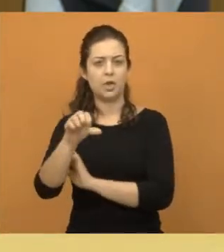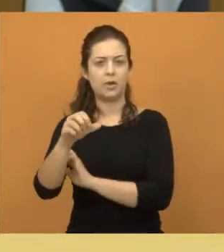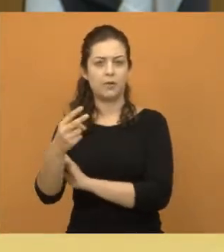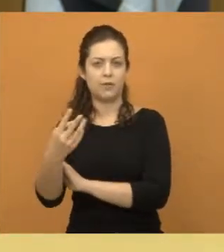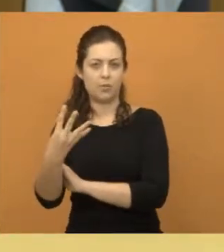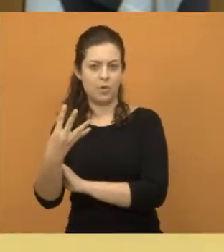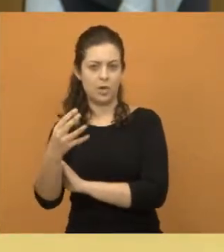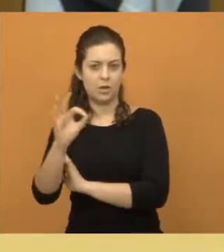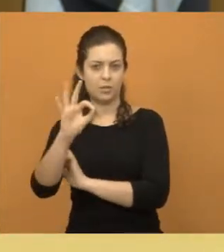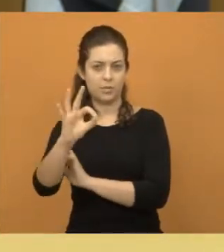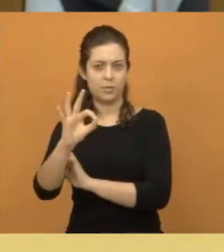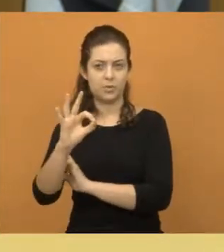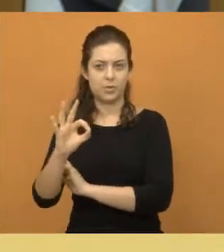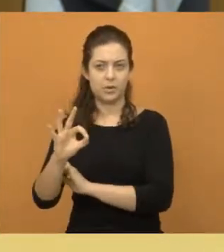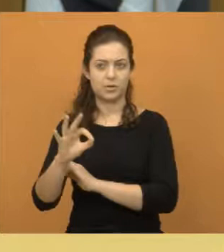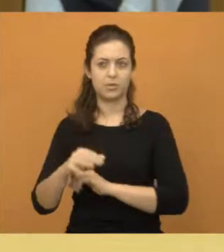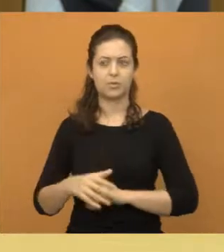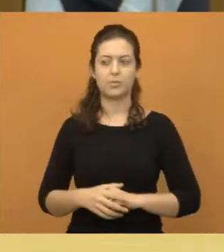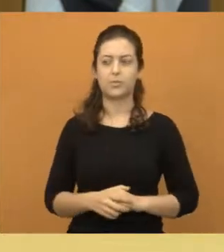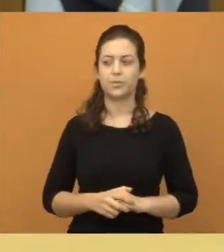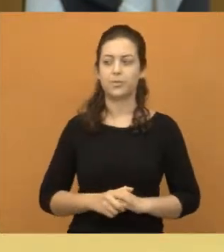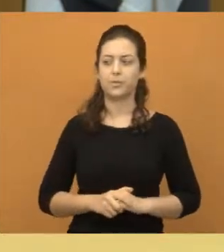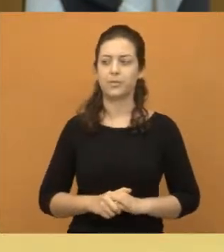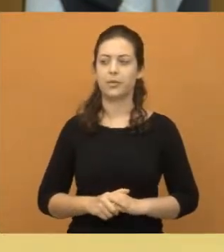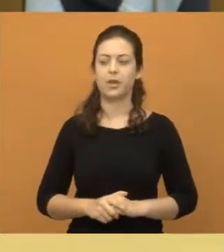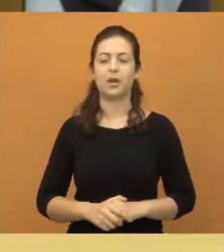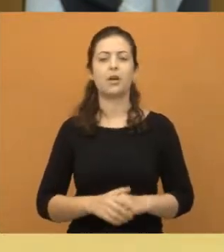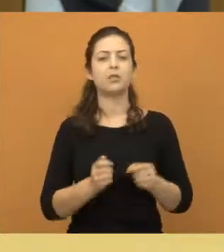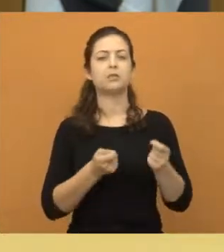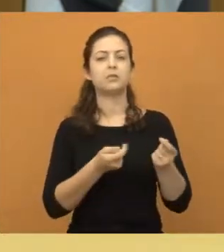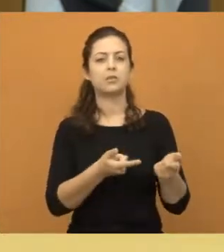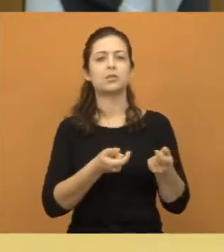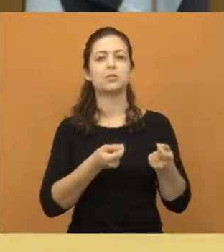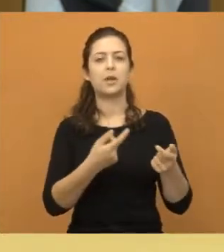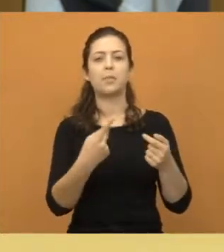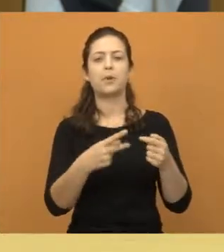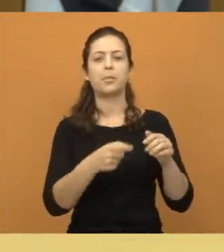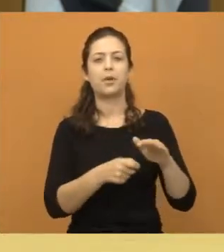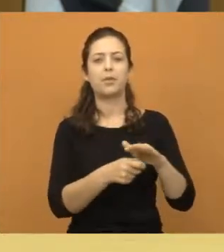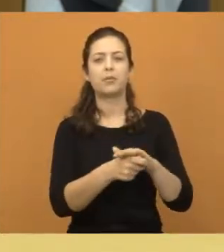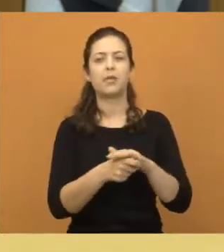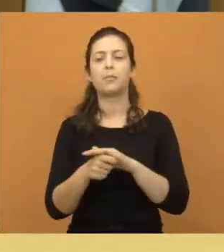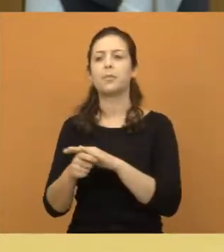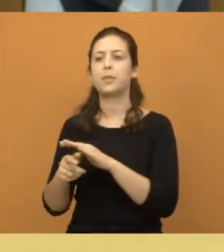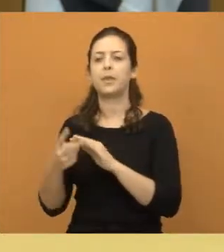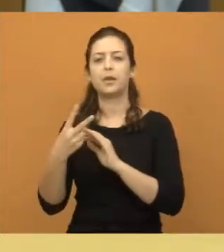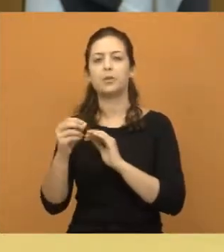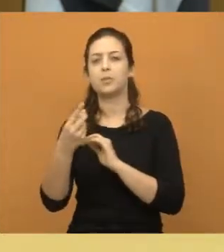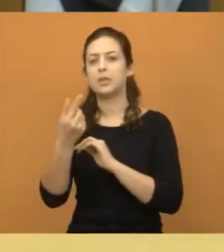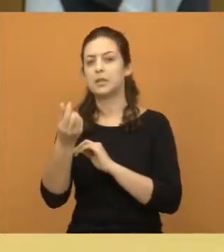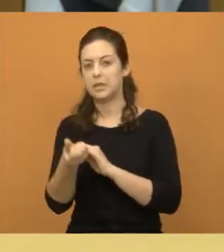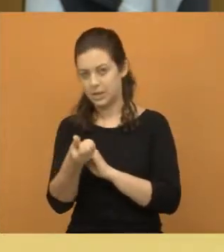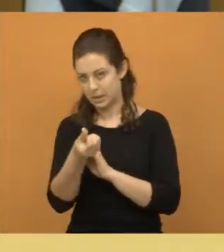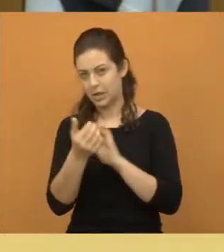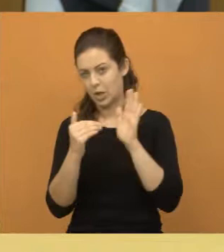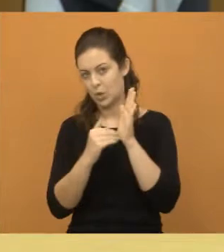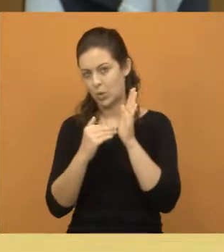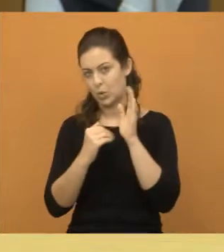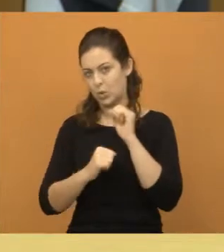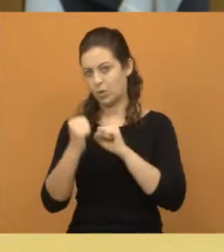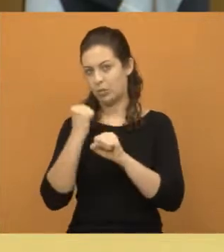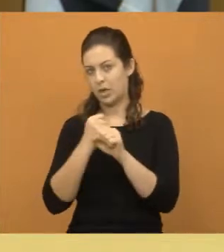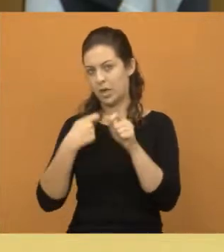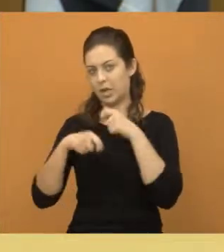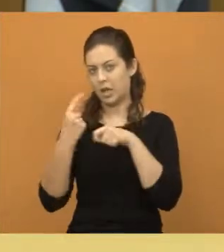86,94% de percentual. As despesas correntes em 2016, que foi o último ano